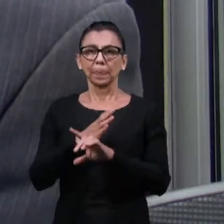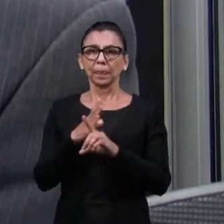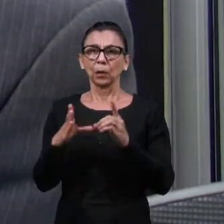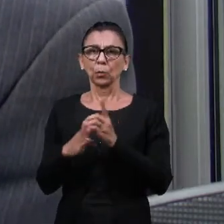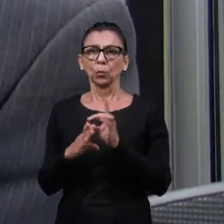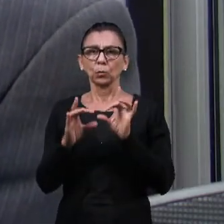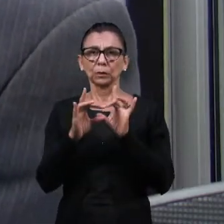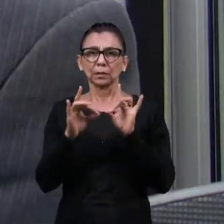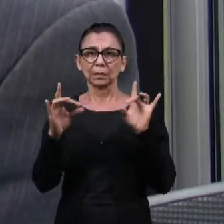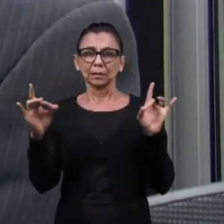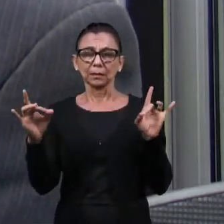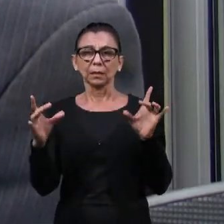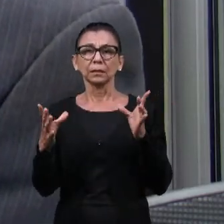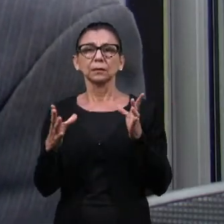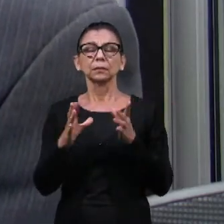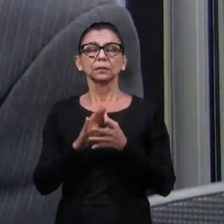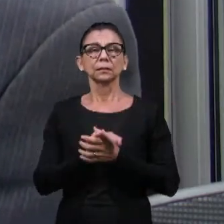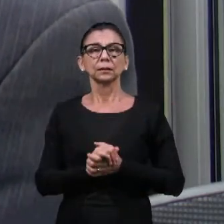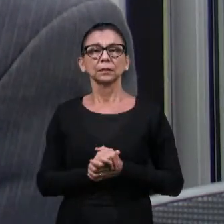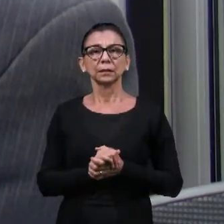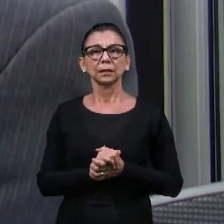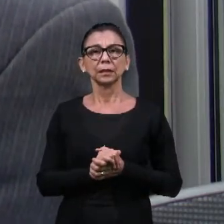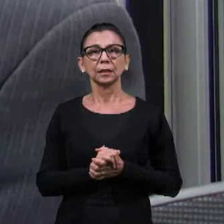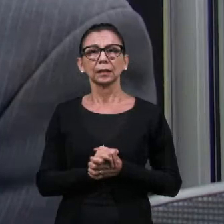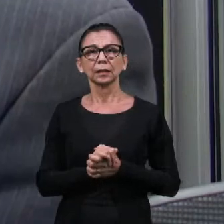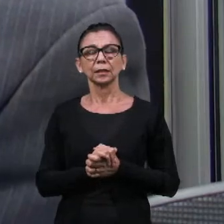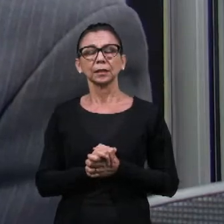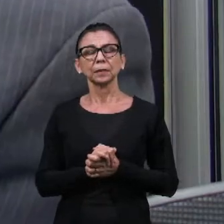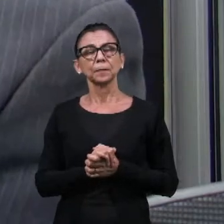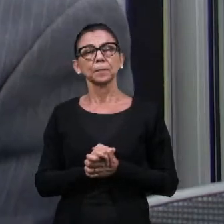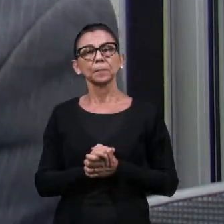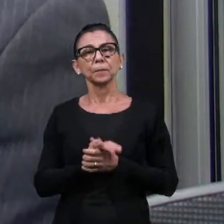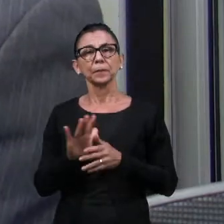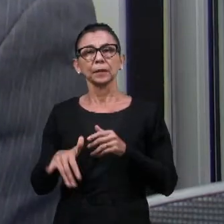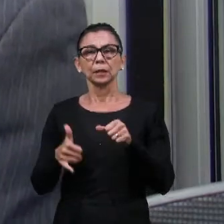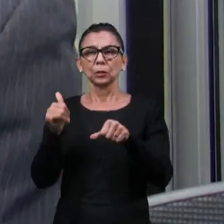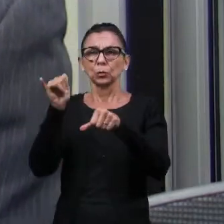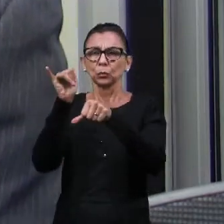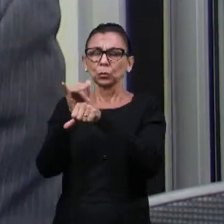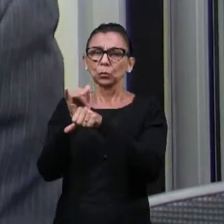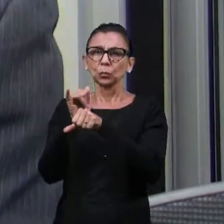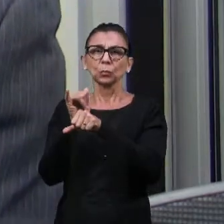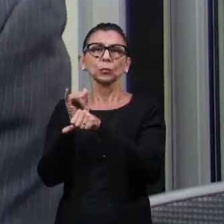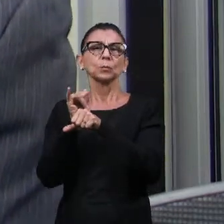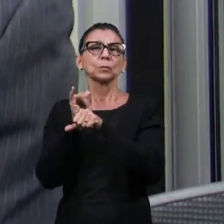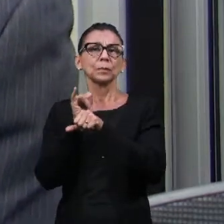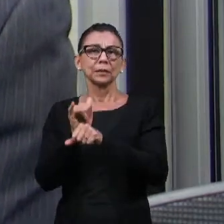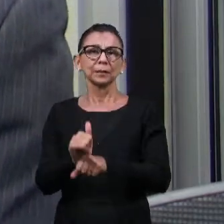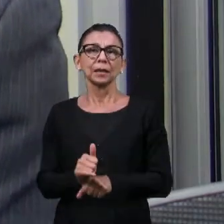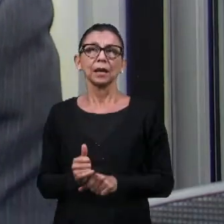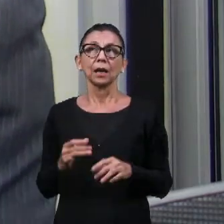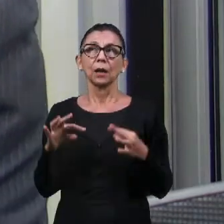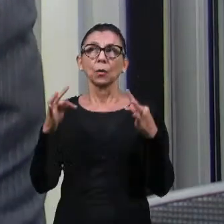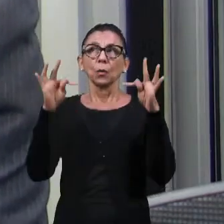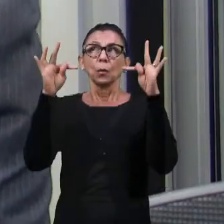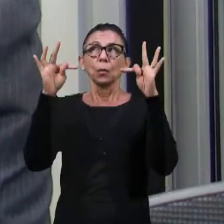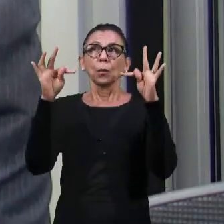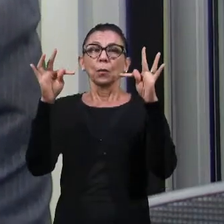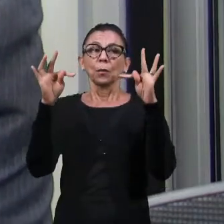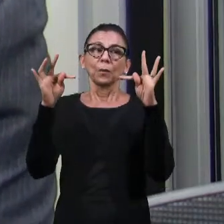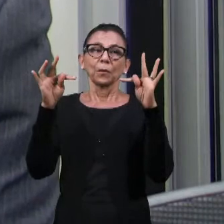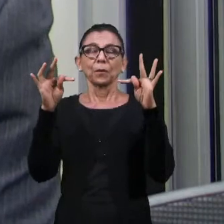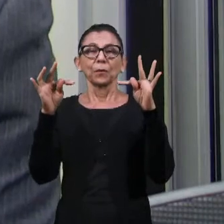né? YouTube chegando em todos os lares, aquela dificuldade às vezes da tecnologia, um ou